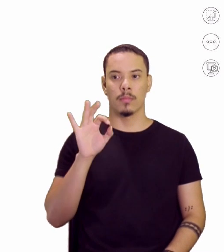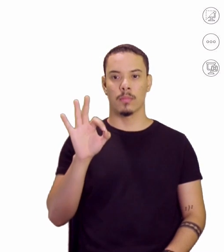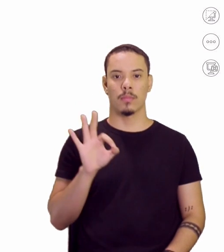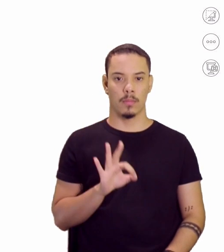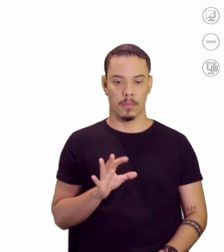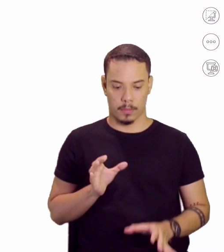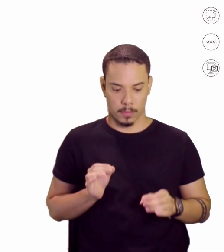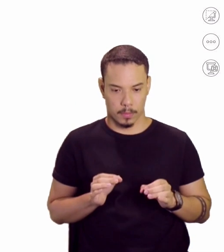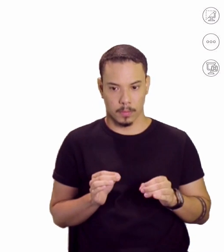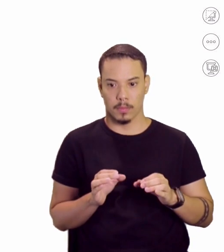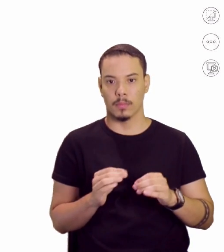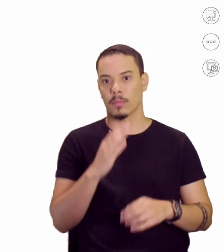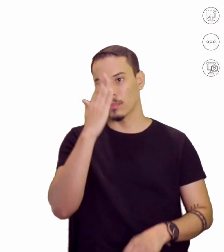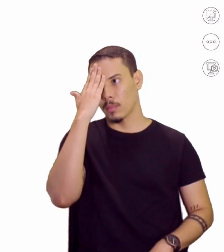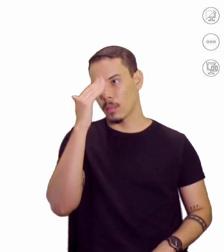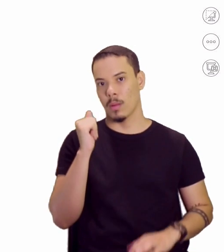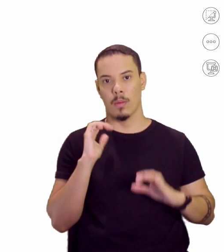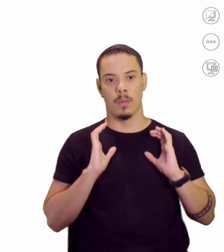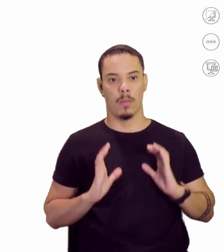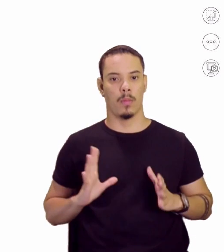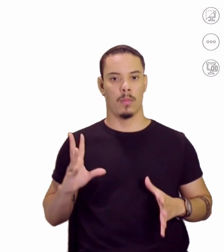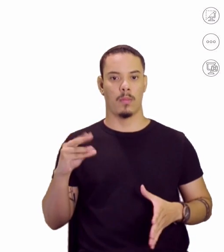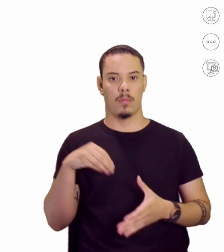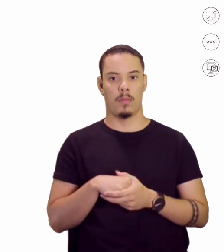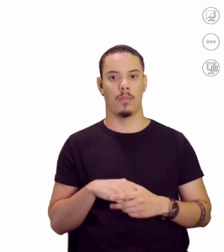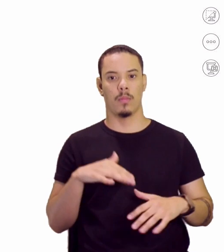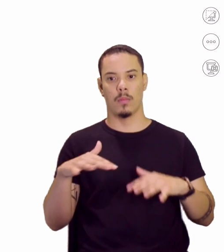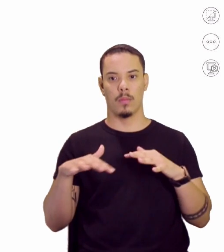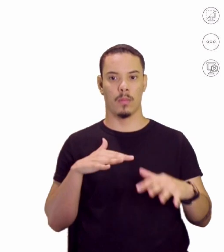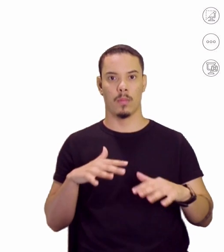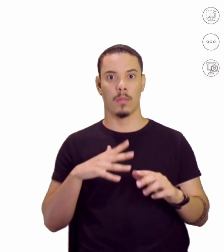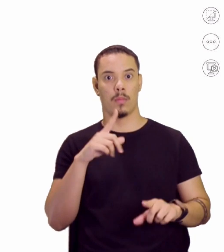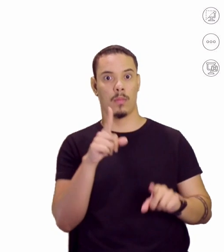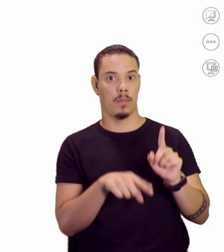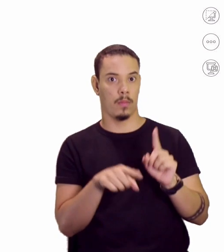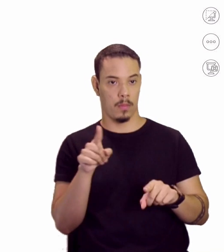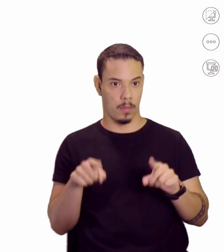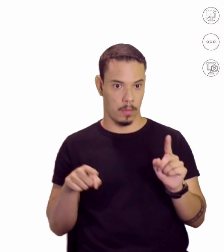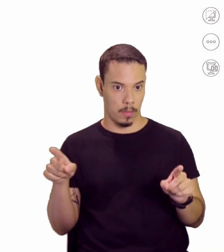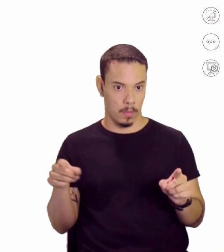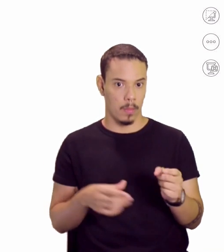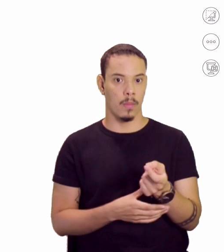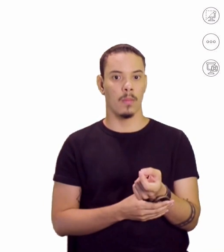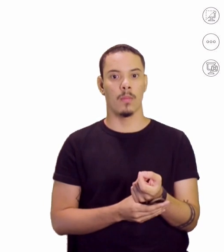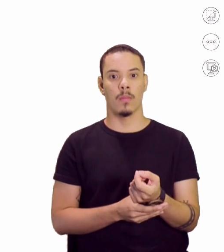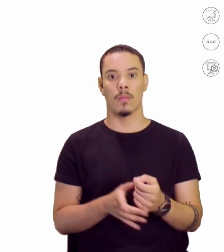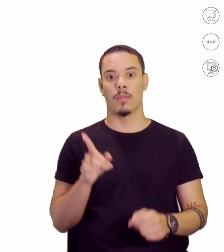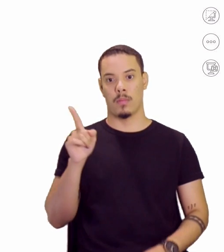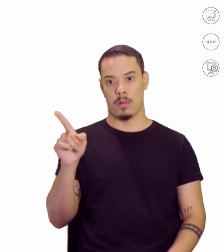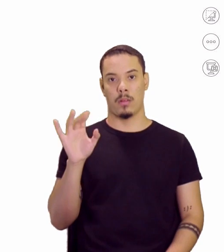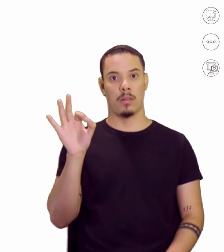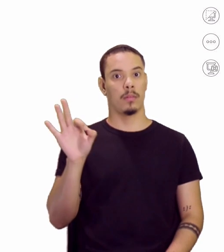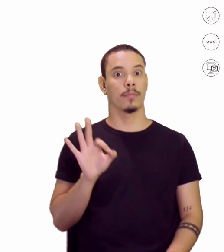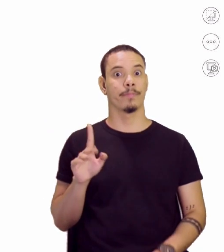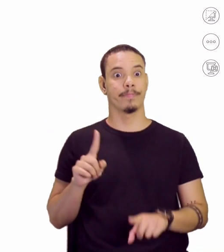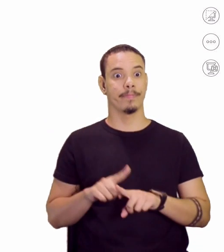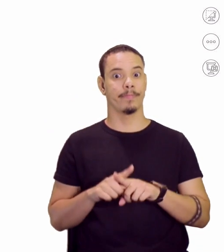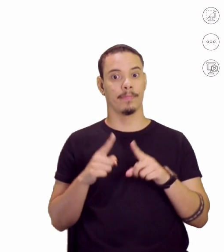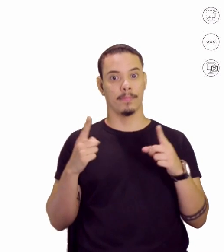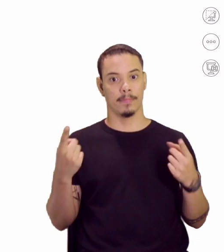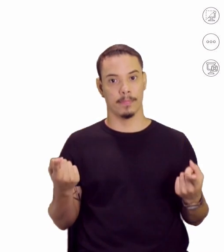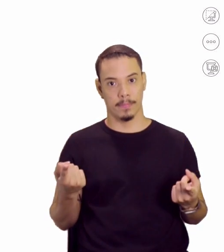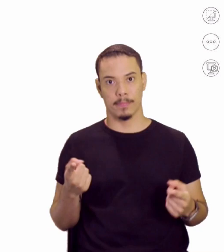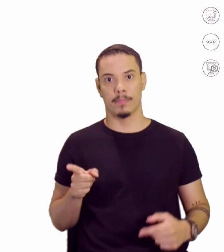essas bactérias se comportam dentro do movimento uniformemente variado, então a gente sabe que essa aqui é a taxa. Lembrando, pessoal, que